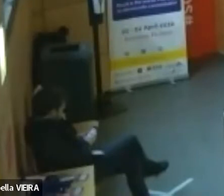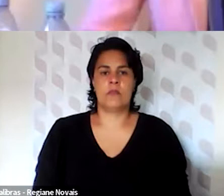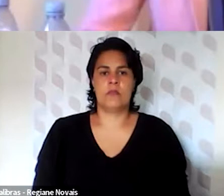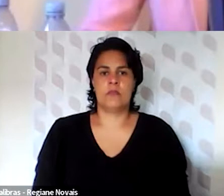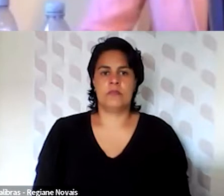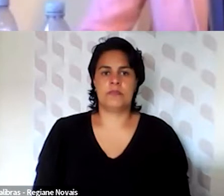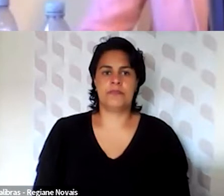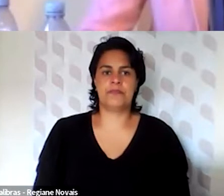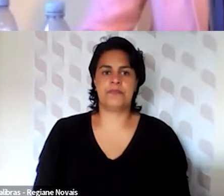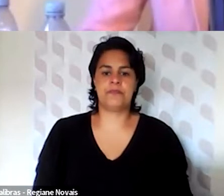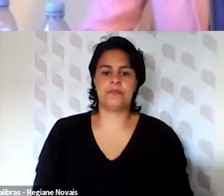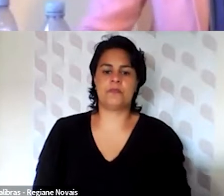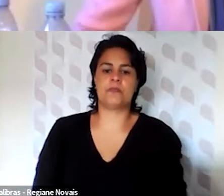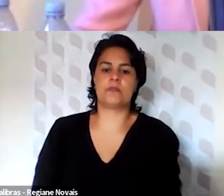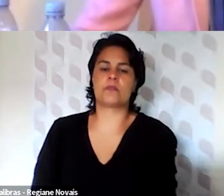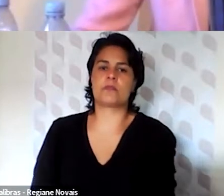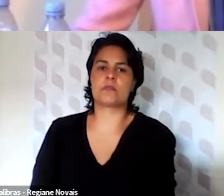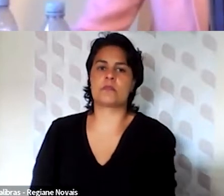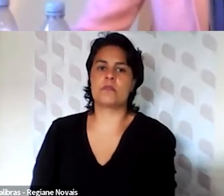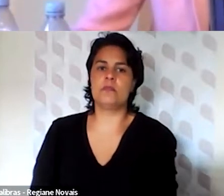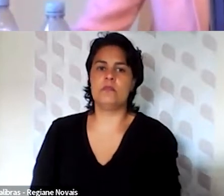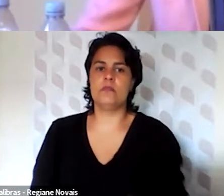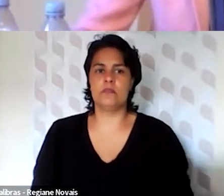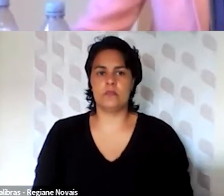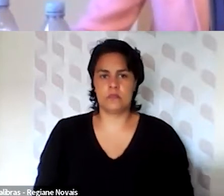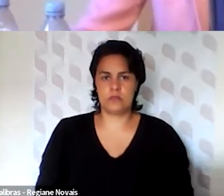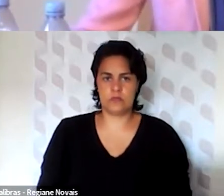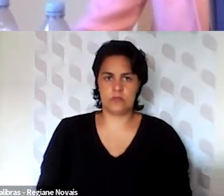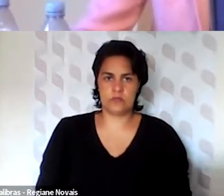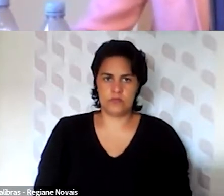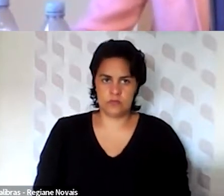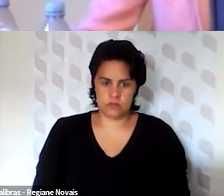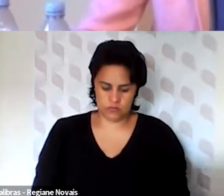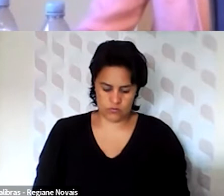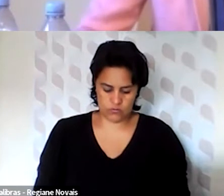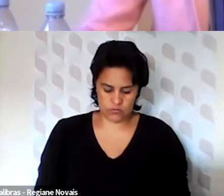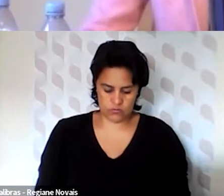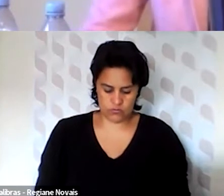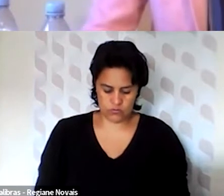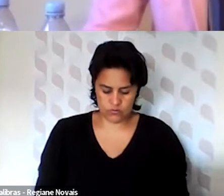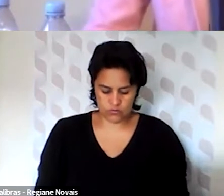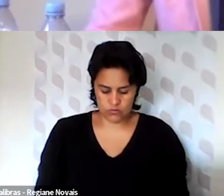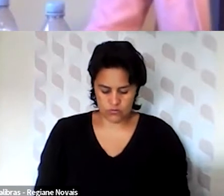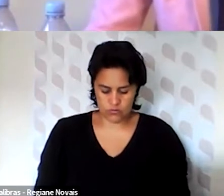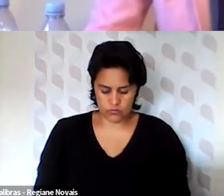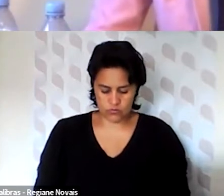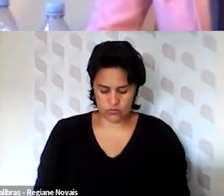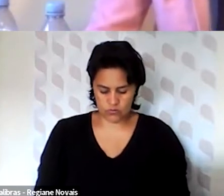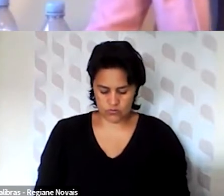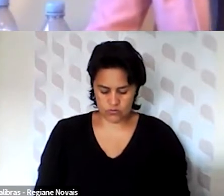avant de la regarder, ces contributions importantes que vous avez